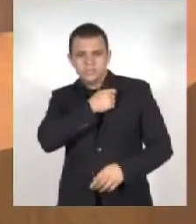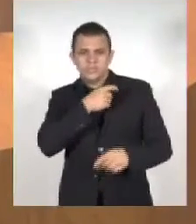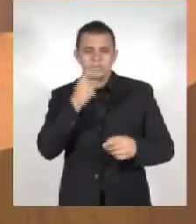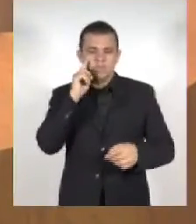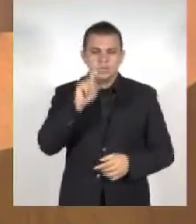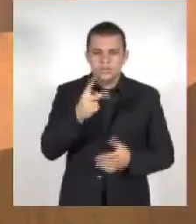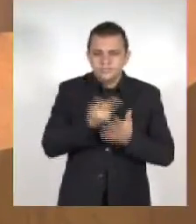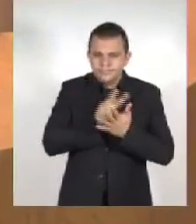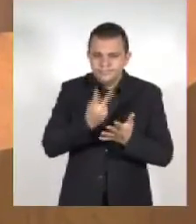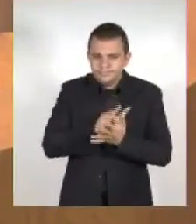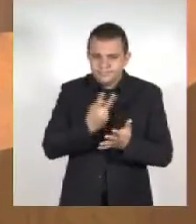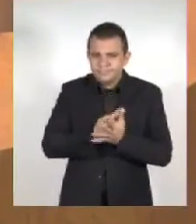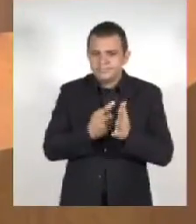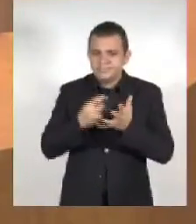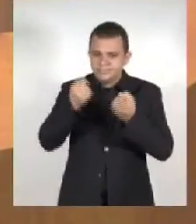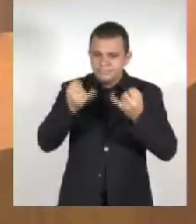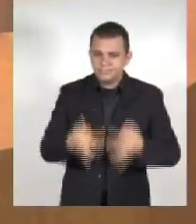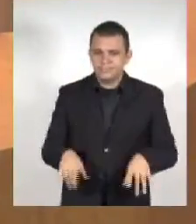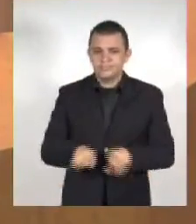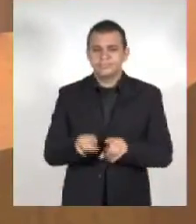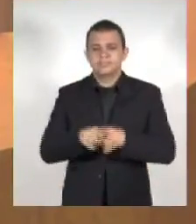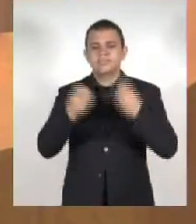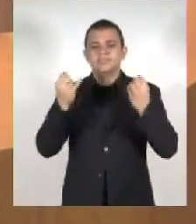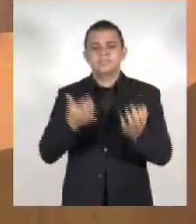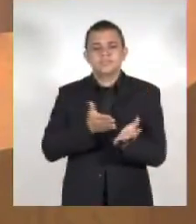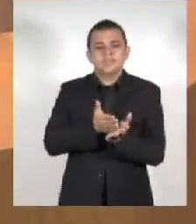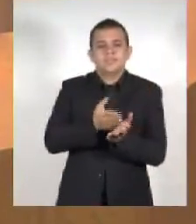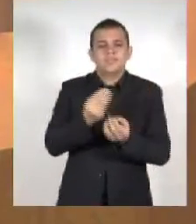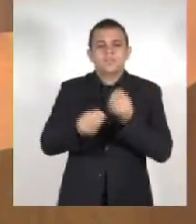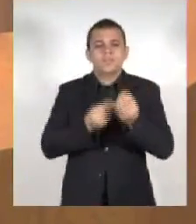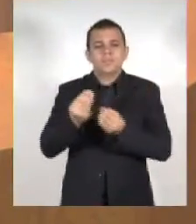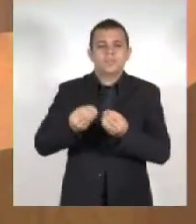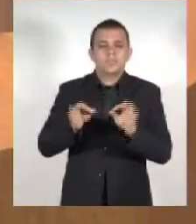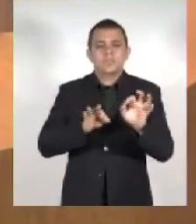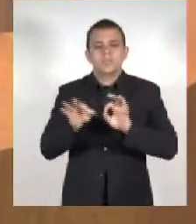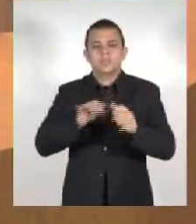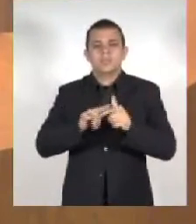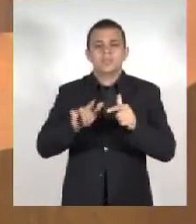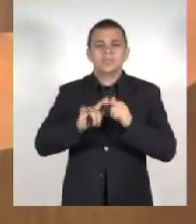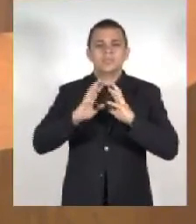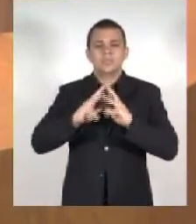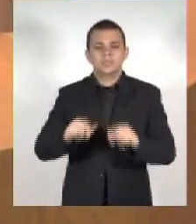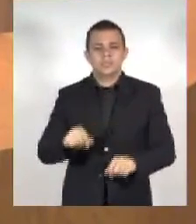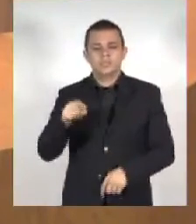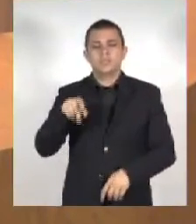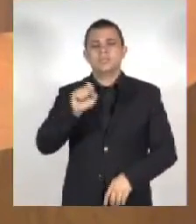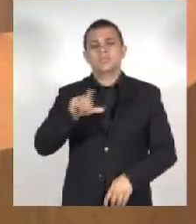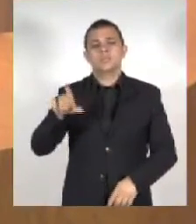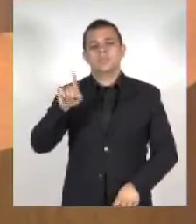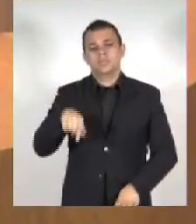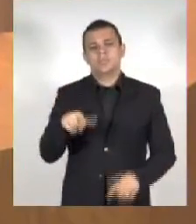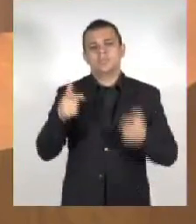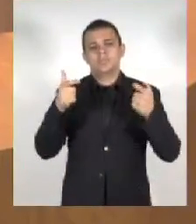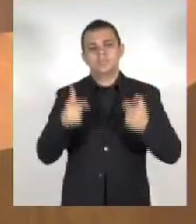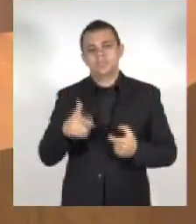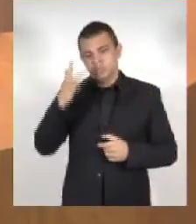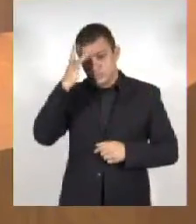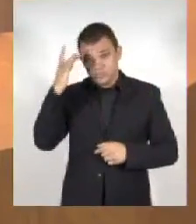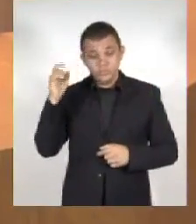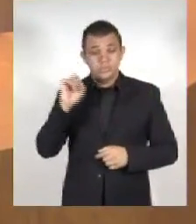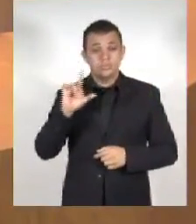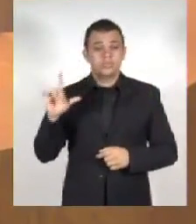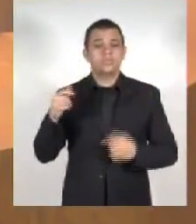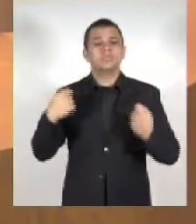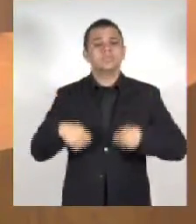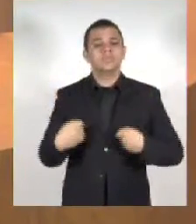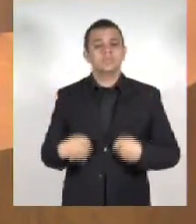caminhos, soluções, para que nós tenhamos a São Luís que os ludovicenses merecem, a São Luís